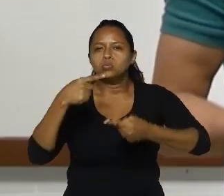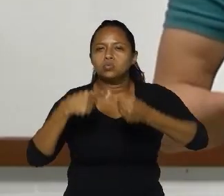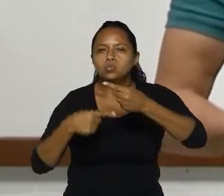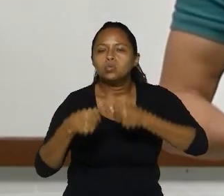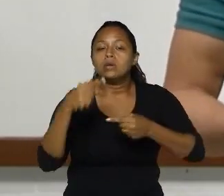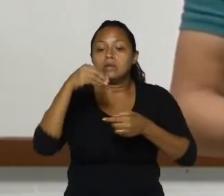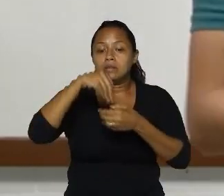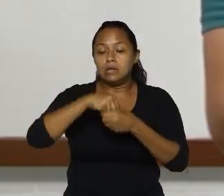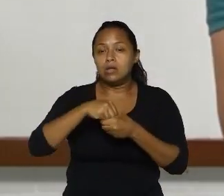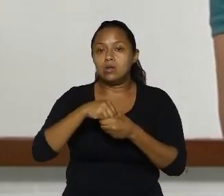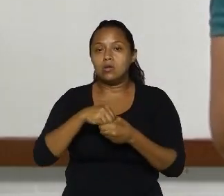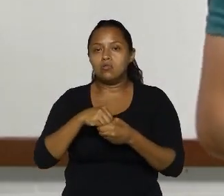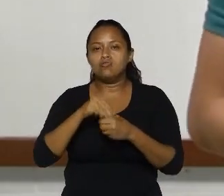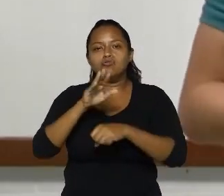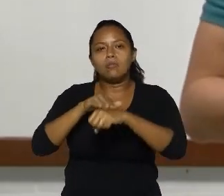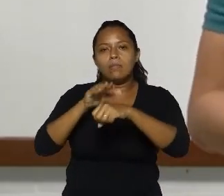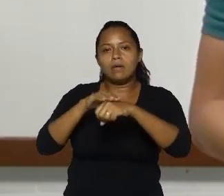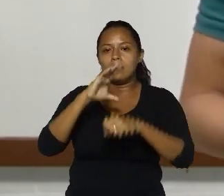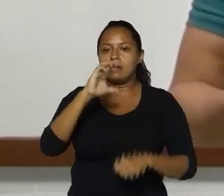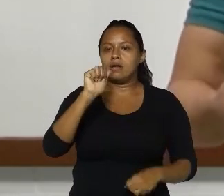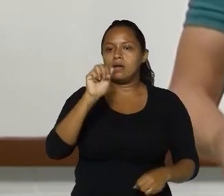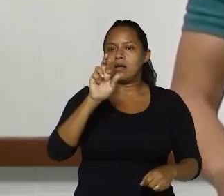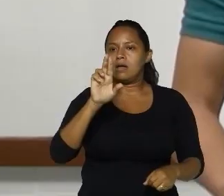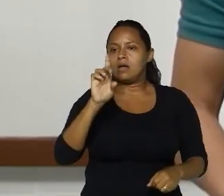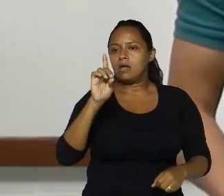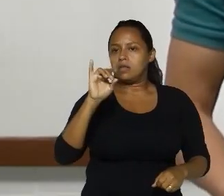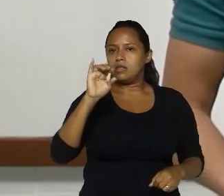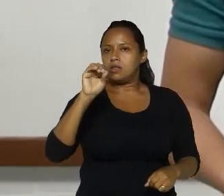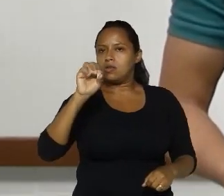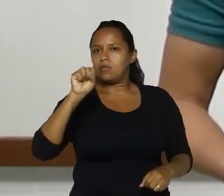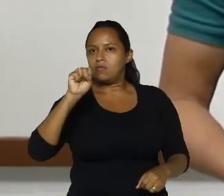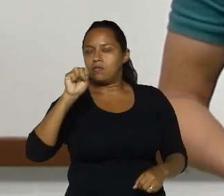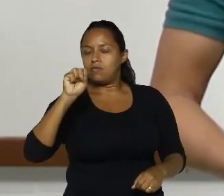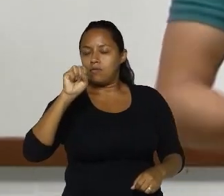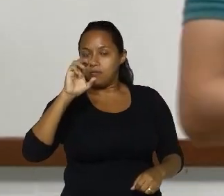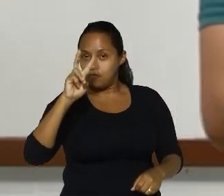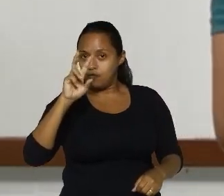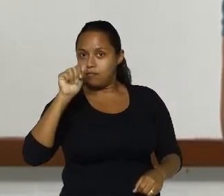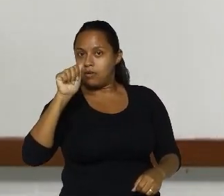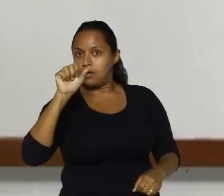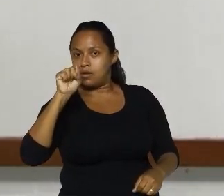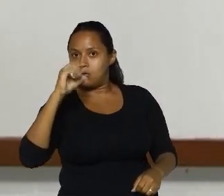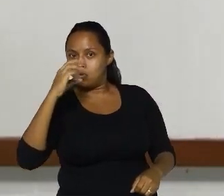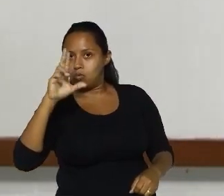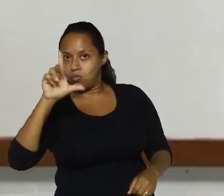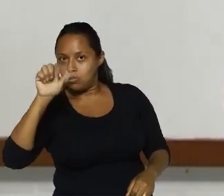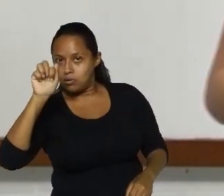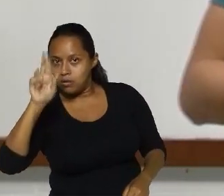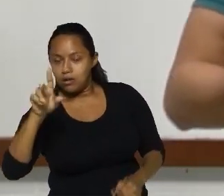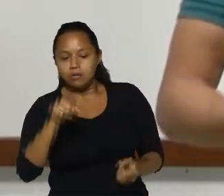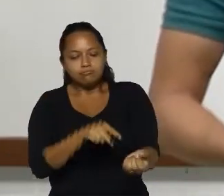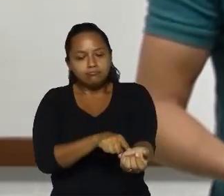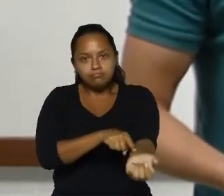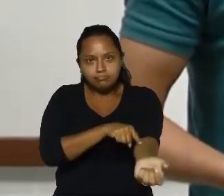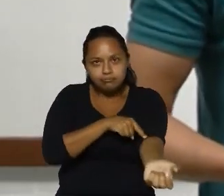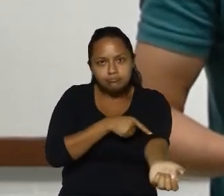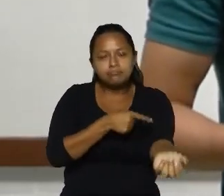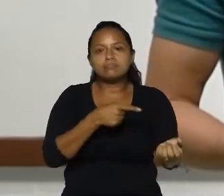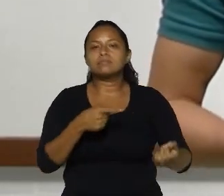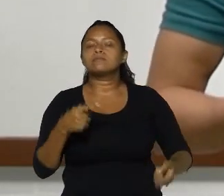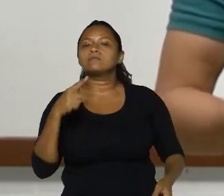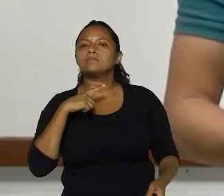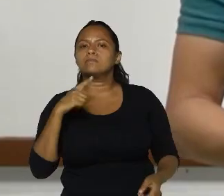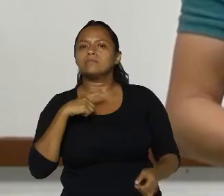cardiovascular, mais especificamente dentro dos vasos sanguíneos. É bom lembrar que o sistema